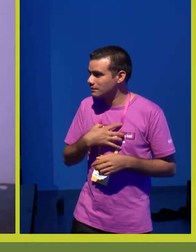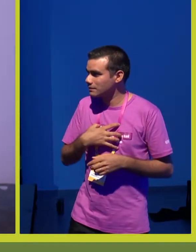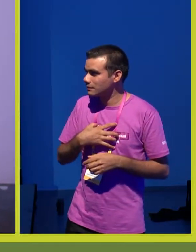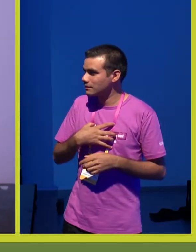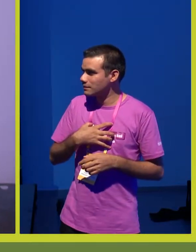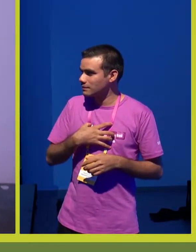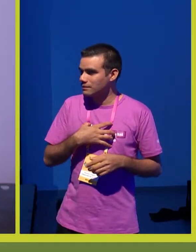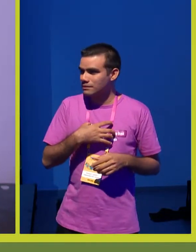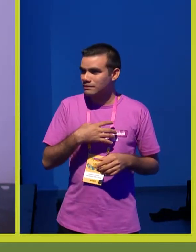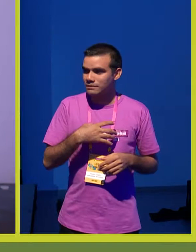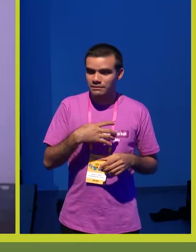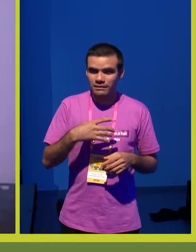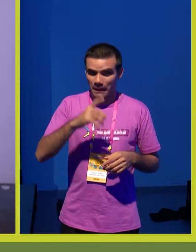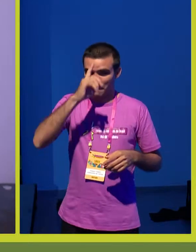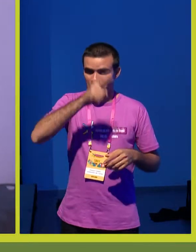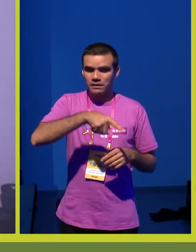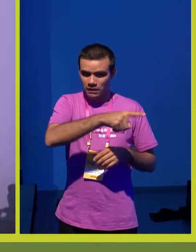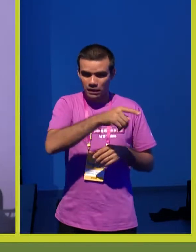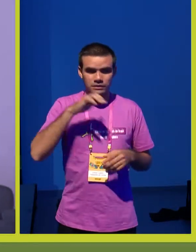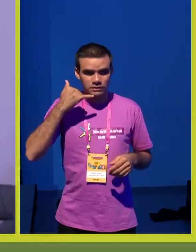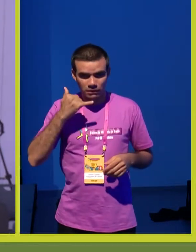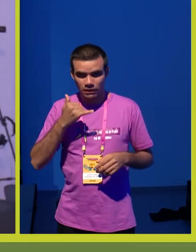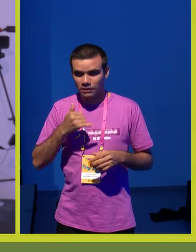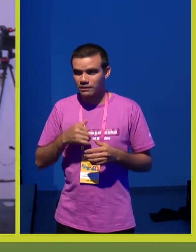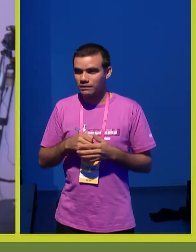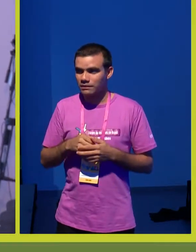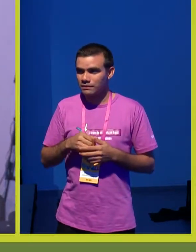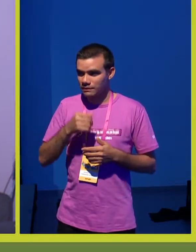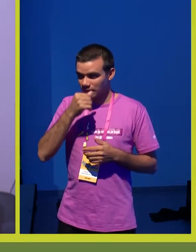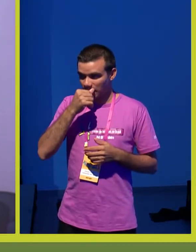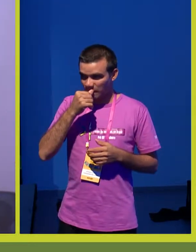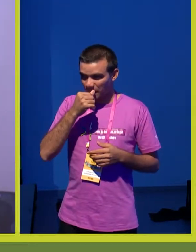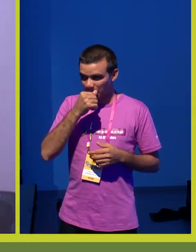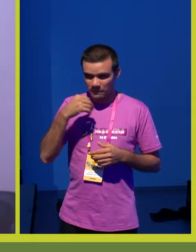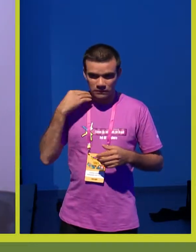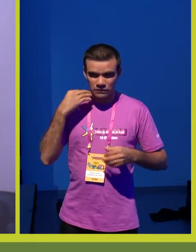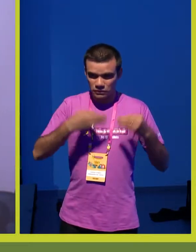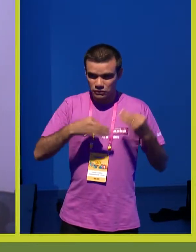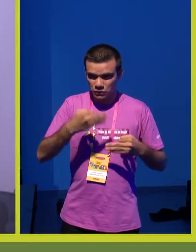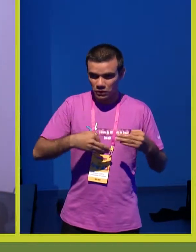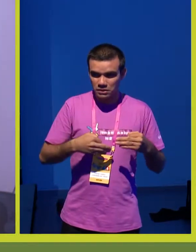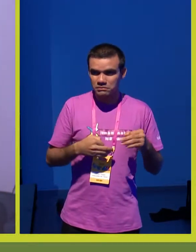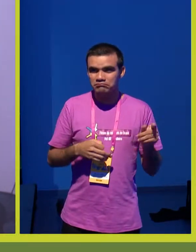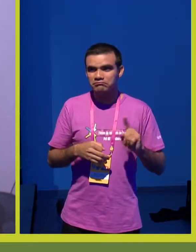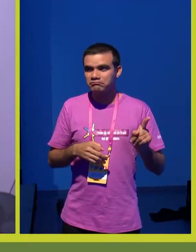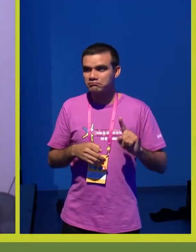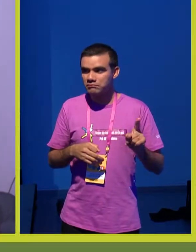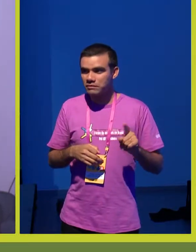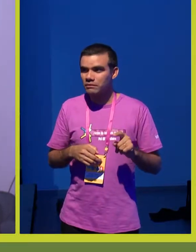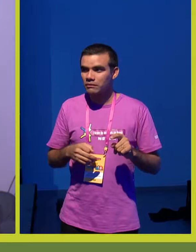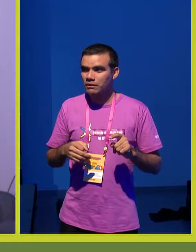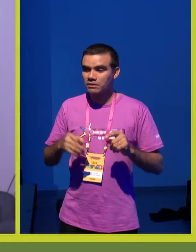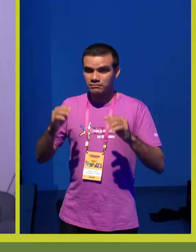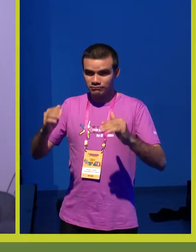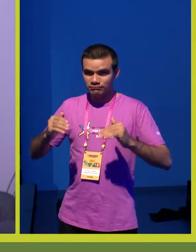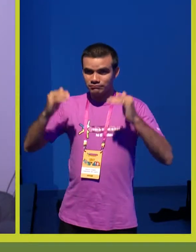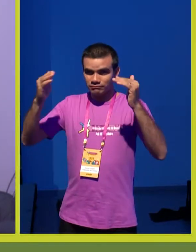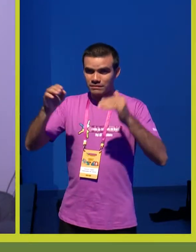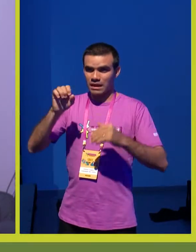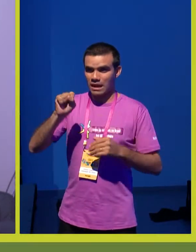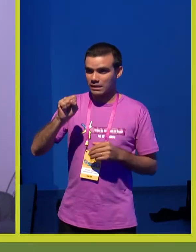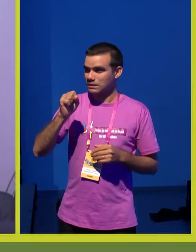e foi determinado o acesso ao celular e assim e não foi um juiz de primeira instância muito criativo né foi um ministro do